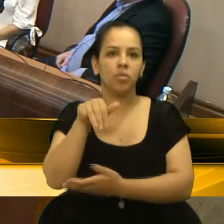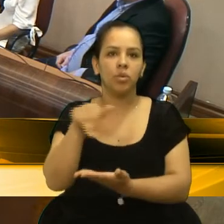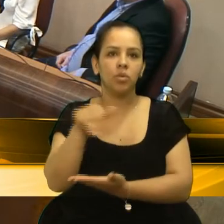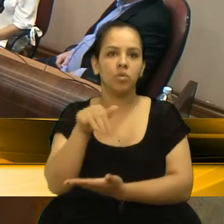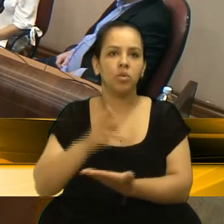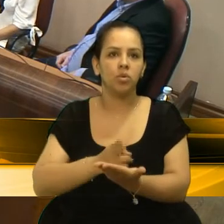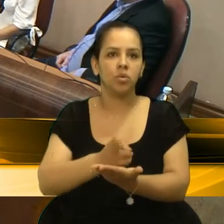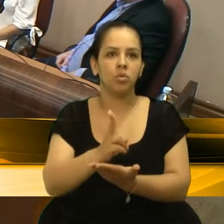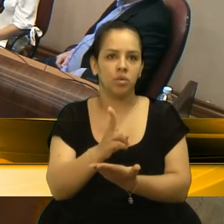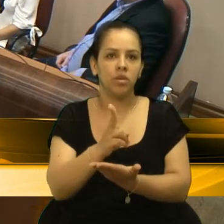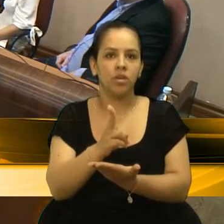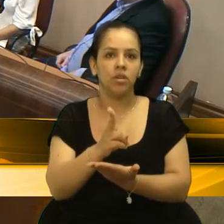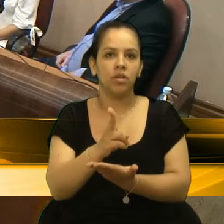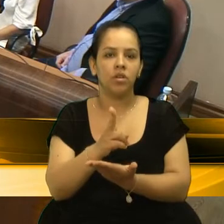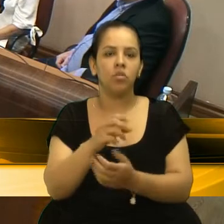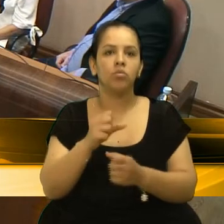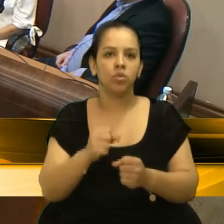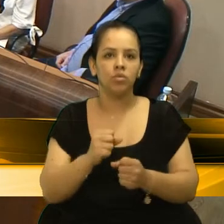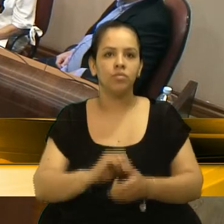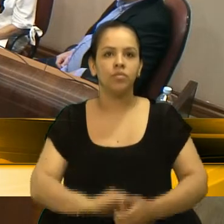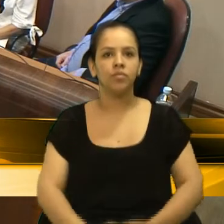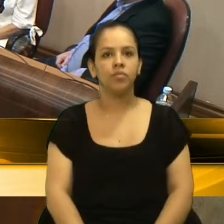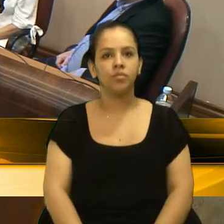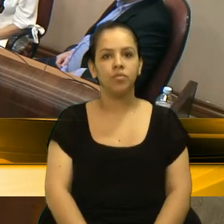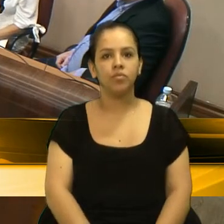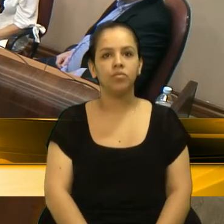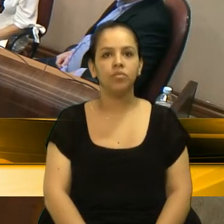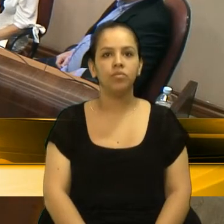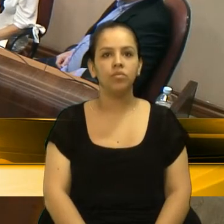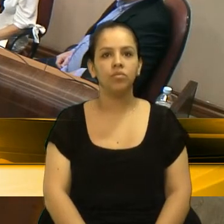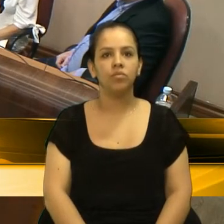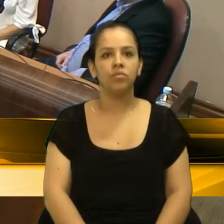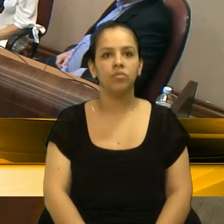que todos voltem? Sim. Obrigada. Não.